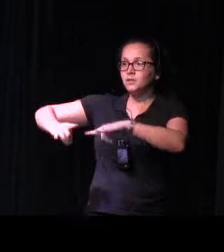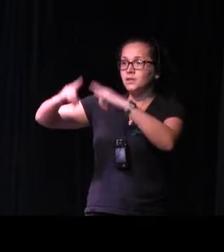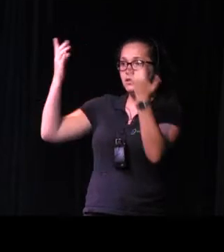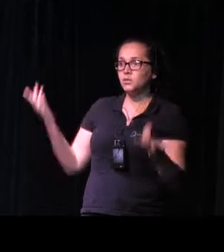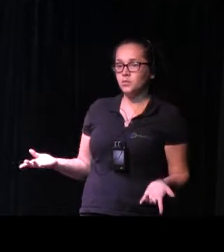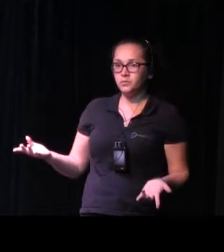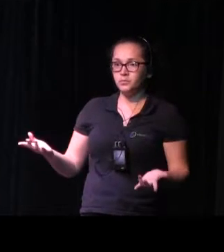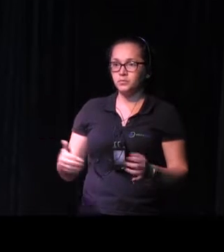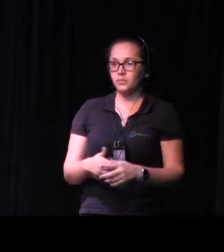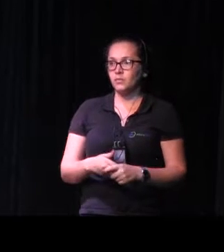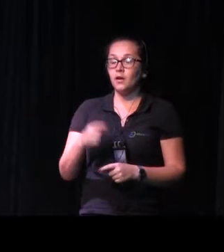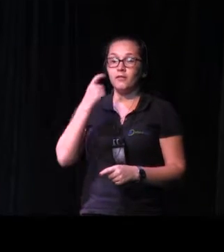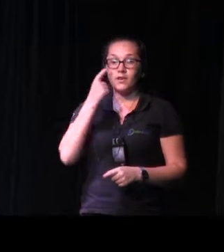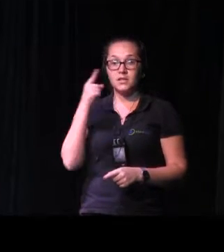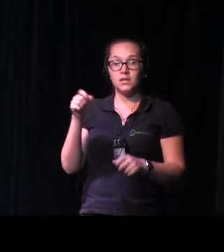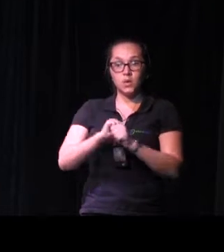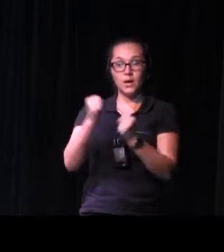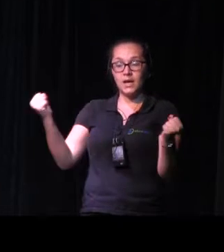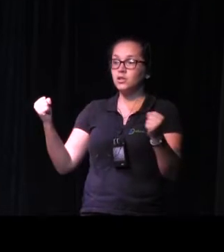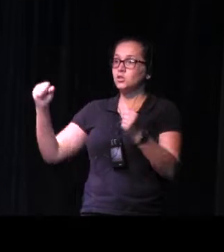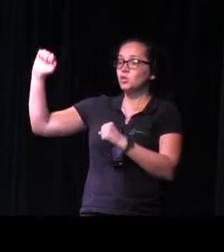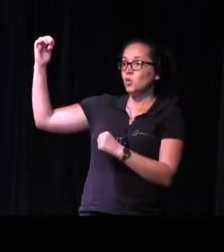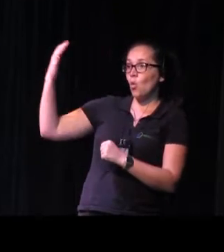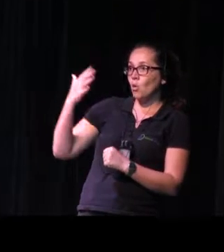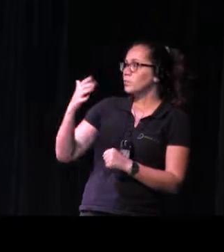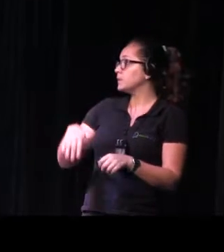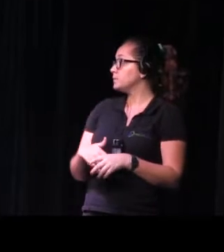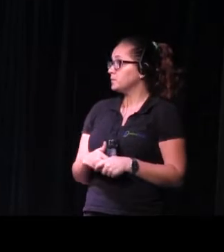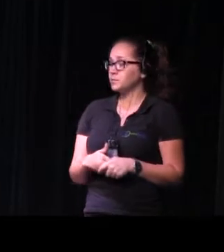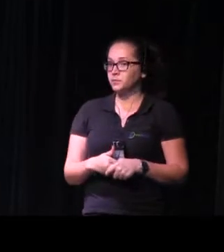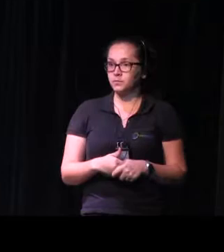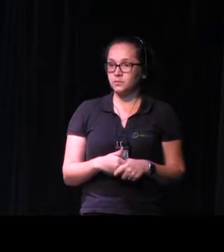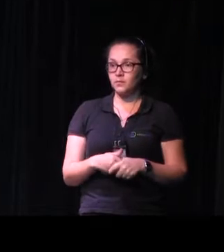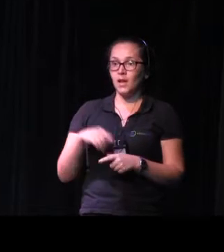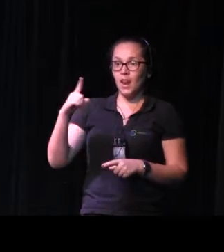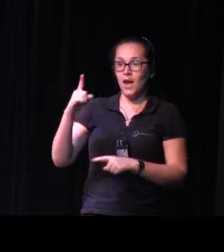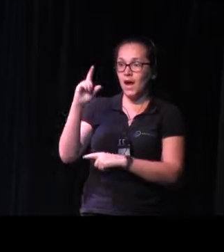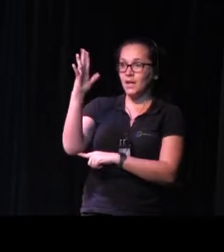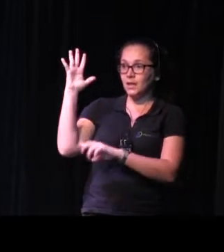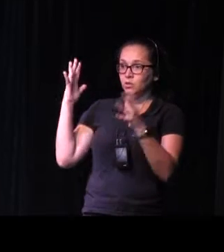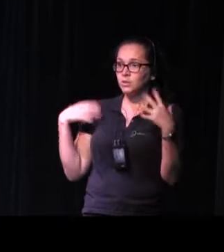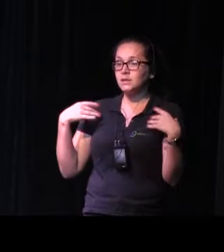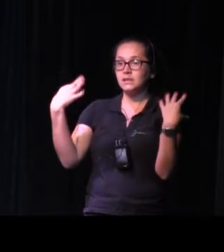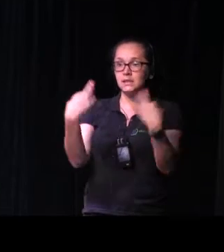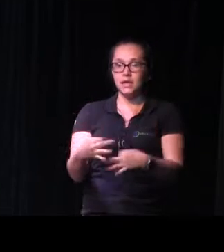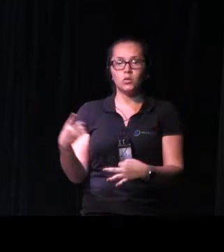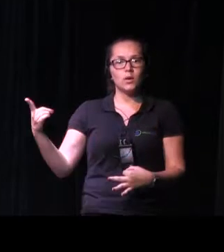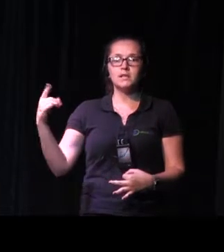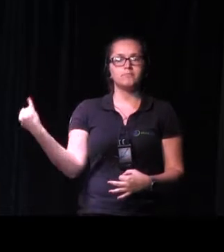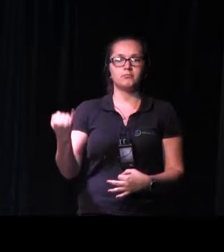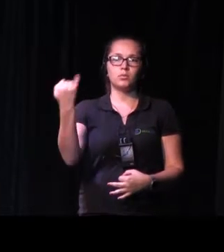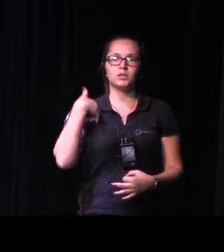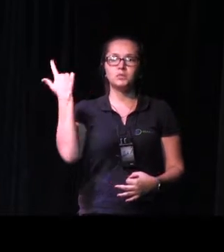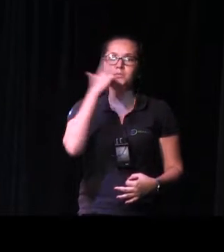começamos com os edifícios. Vejam, essa é uma grande sombra. A